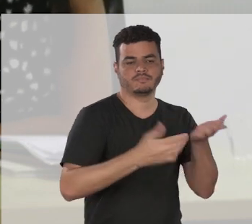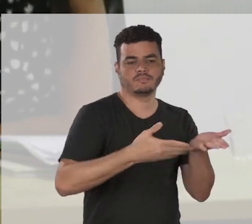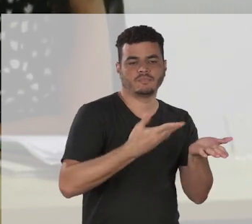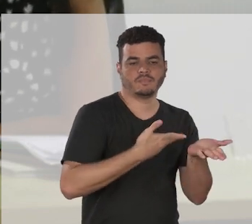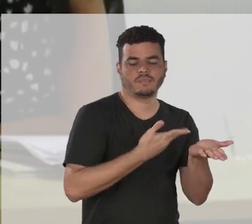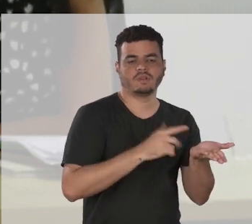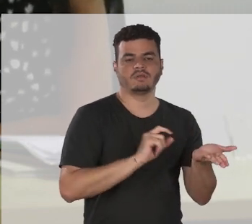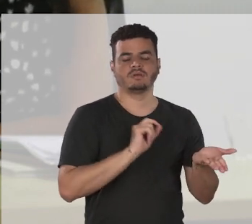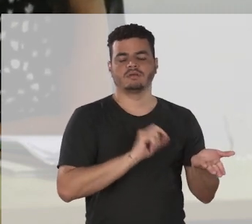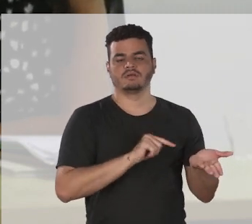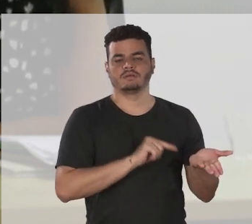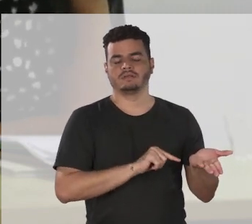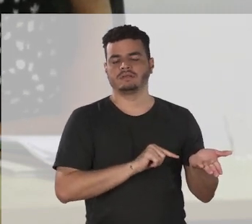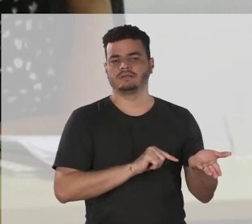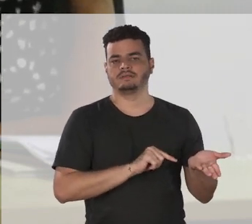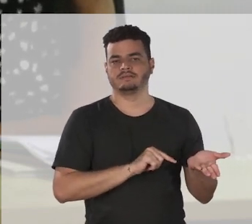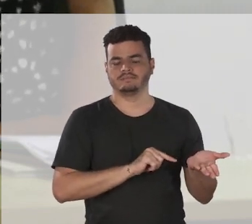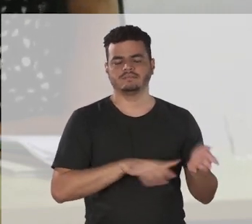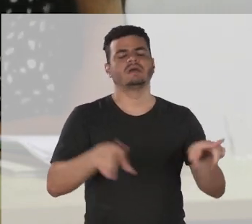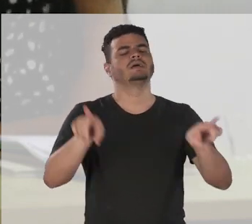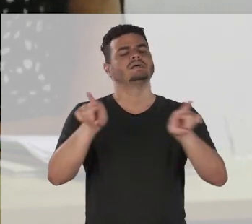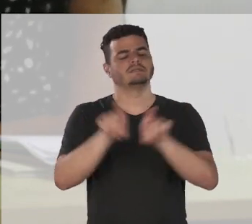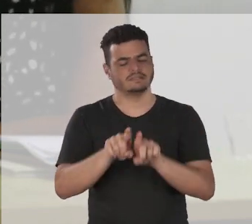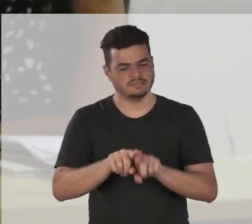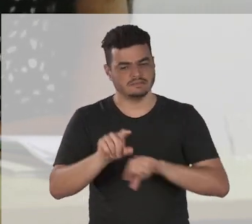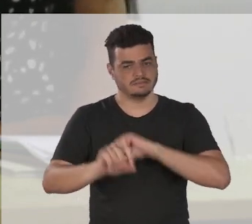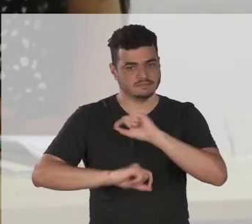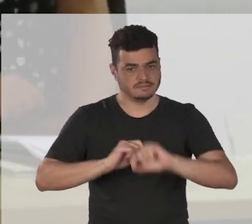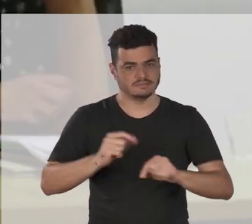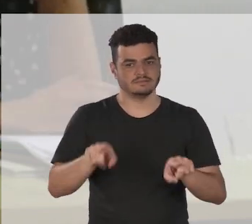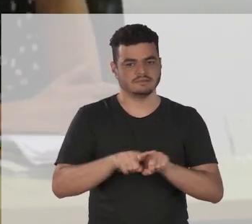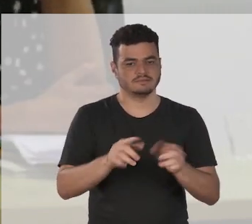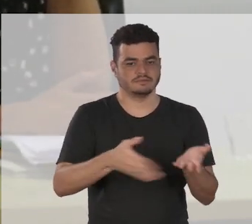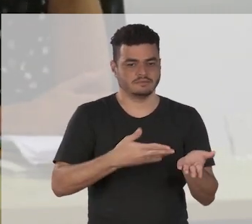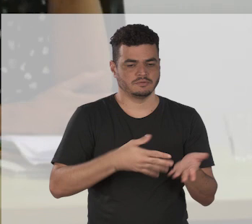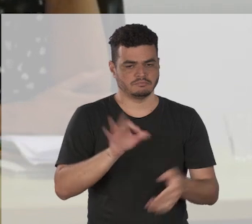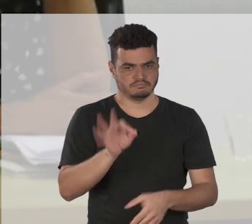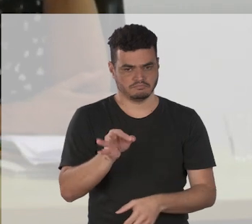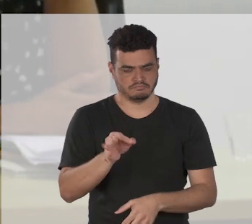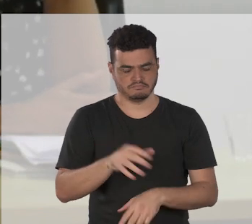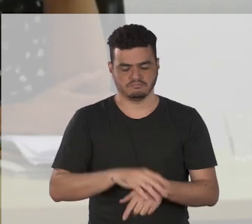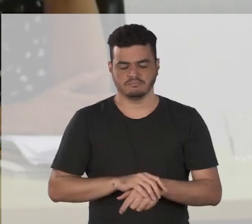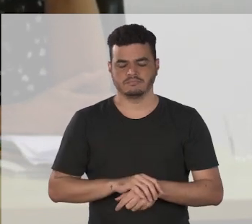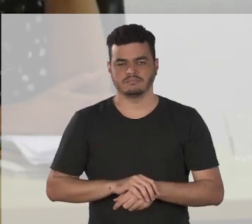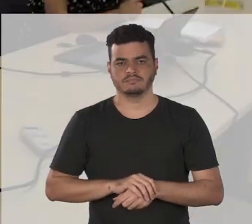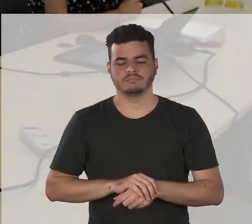diferentes autores. E também com essas coleções, não?